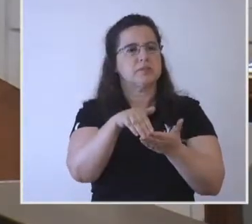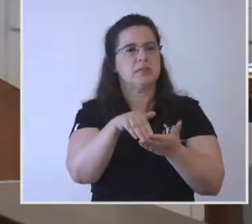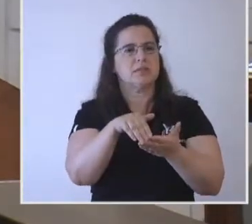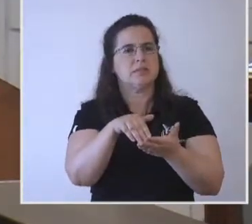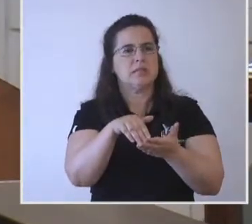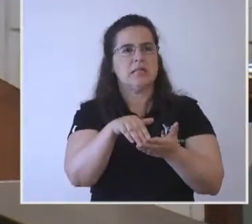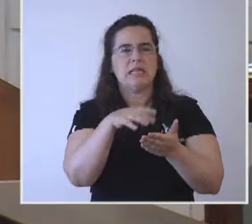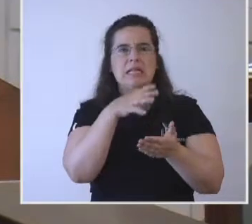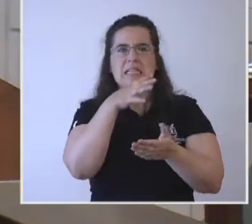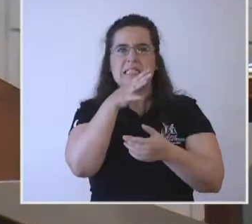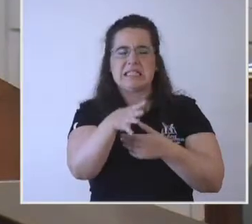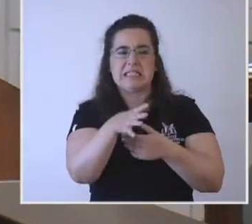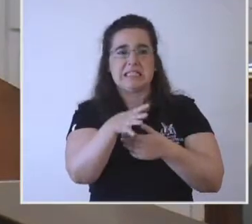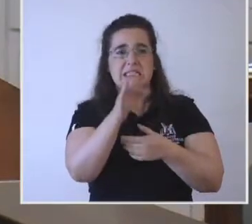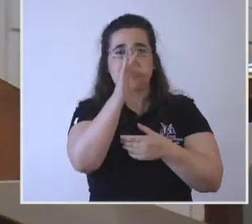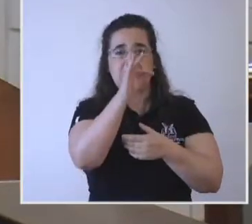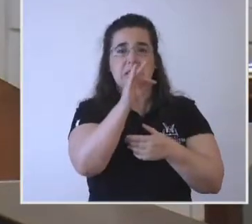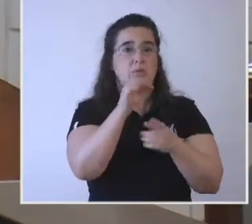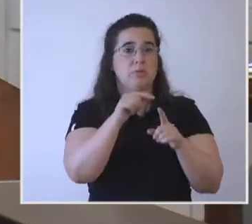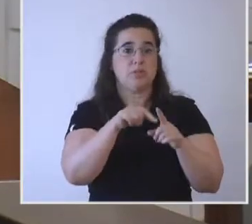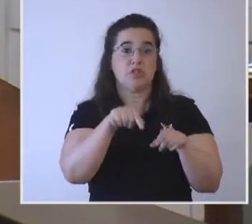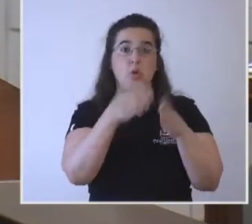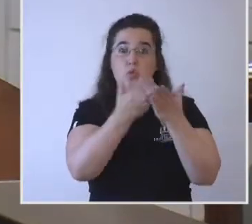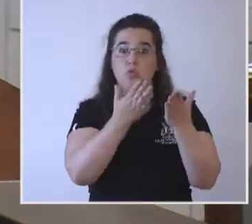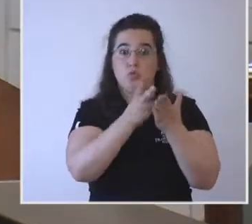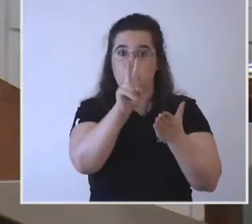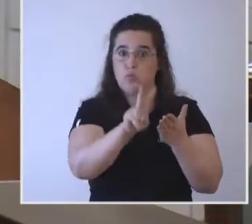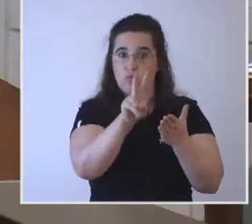Este foi um estudo que levou 42 anos.